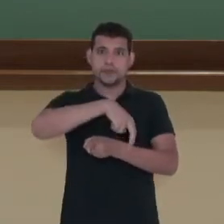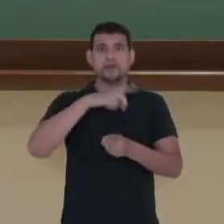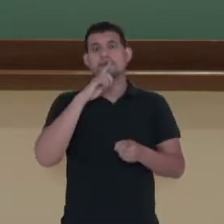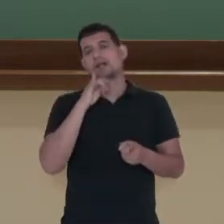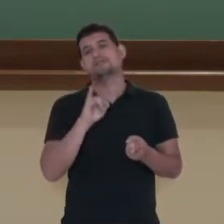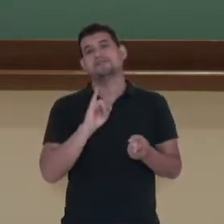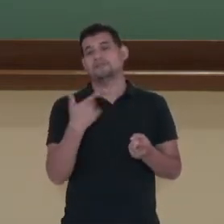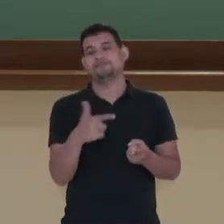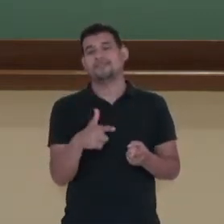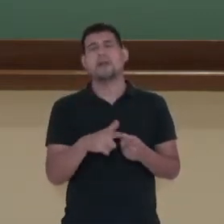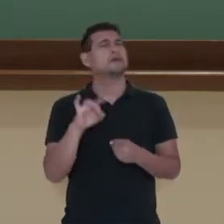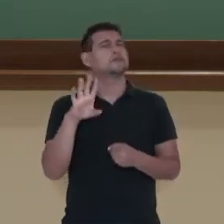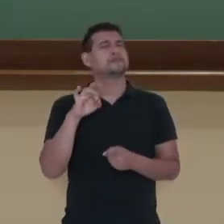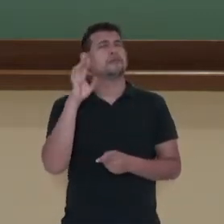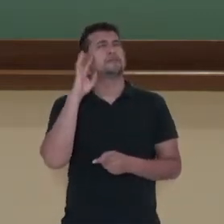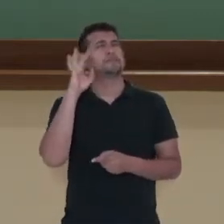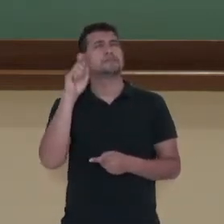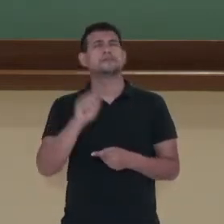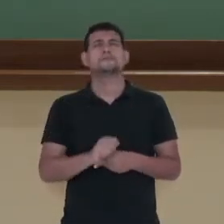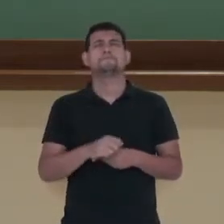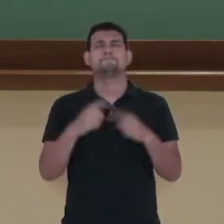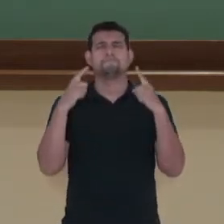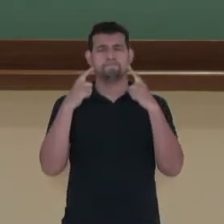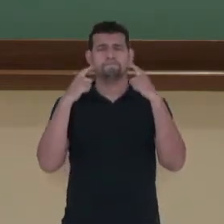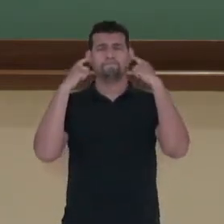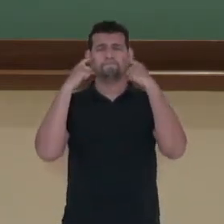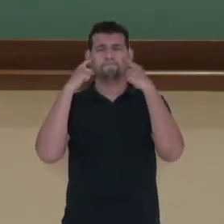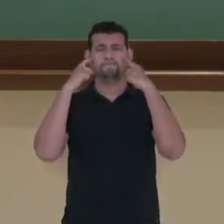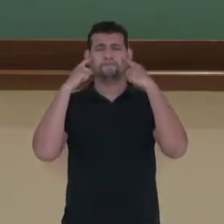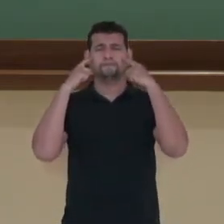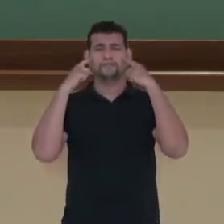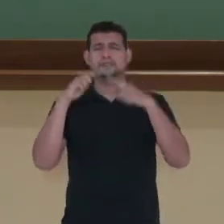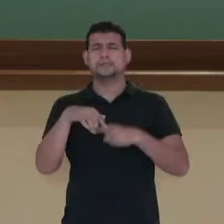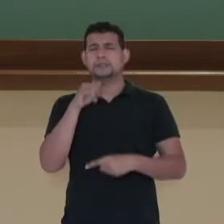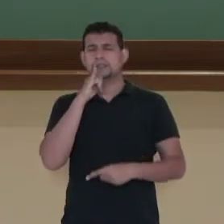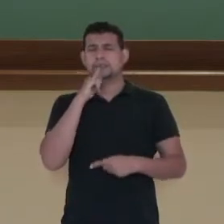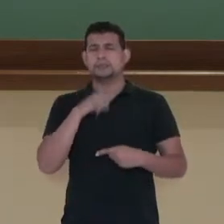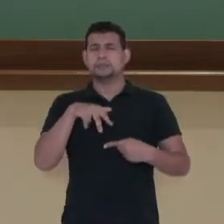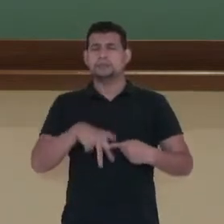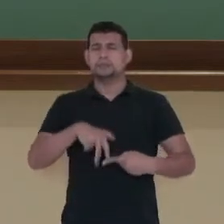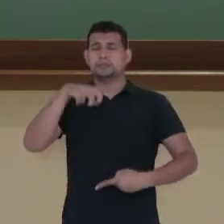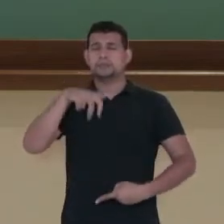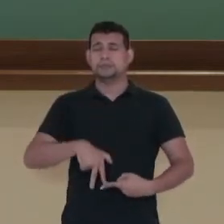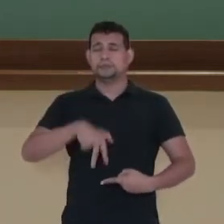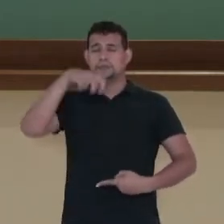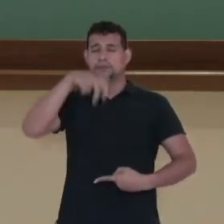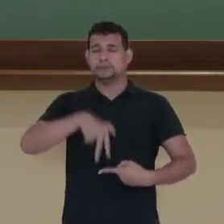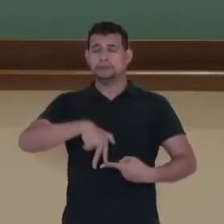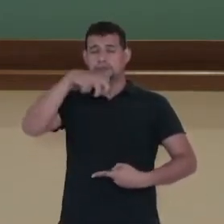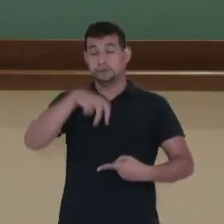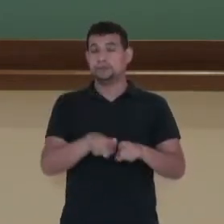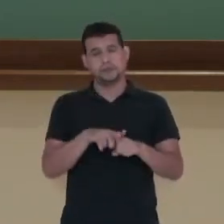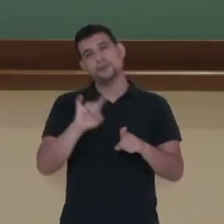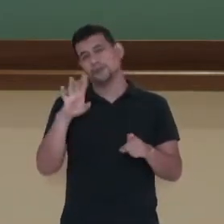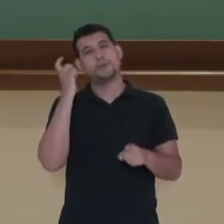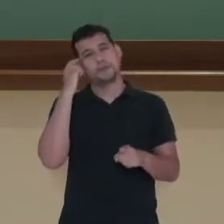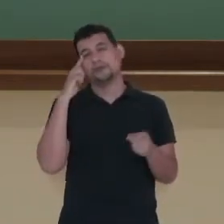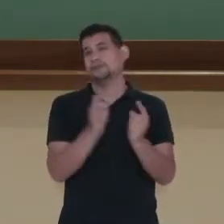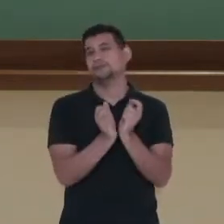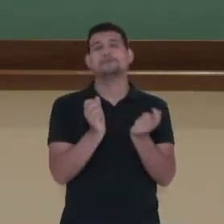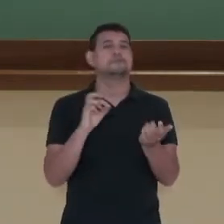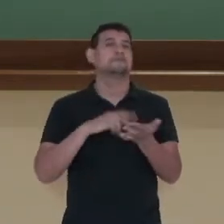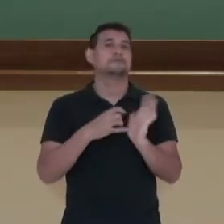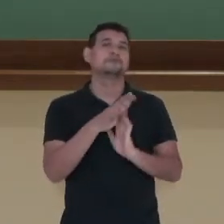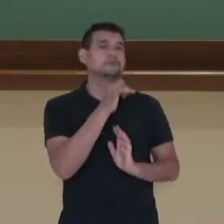esteja aqui, mas eu estou imaginando ela e eu faço o ato de saltar por cima dela. Esse